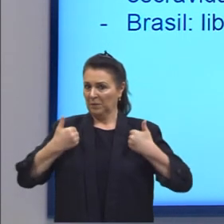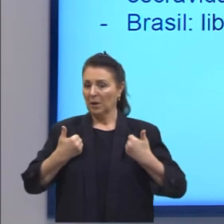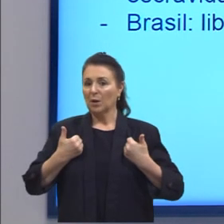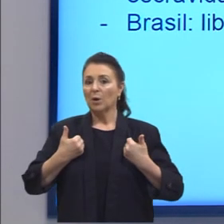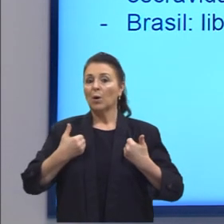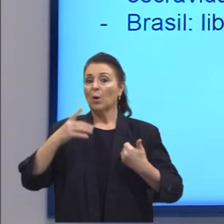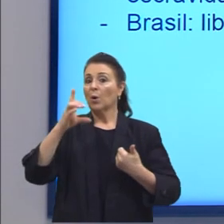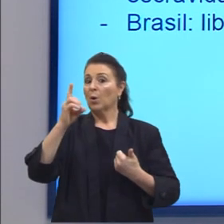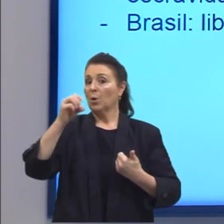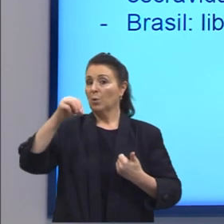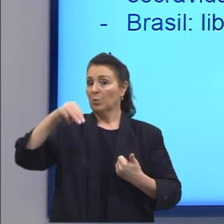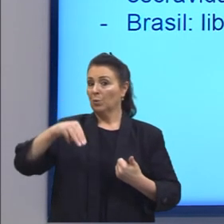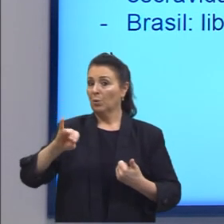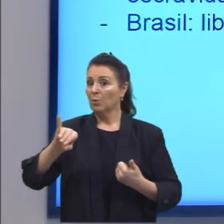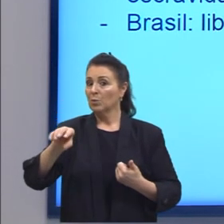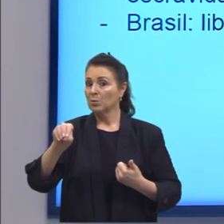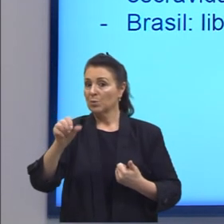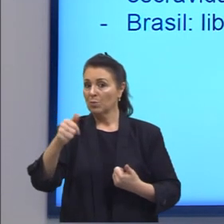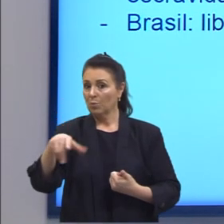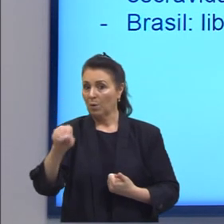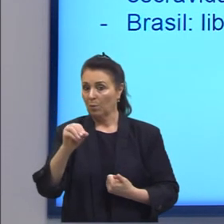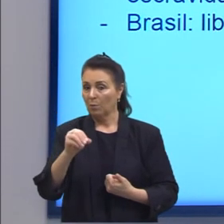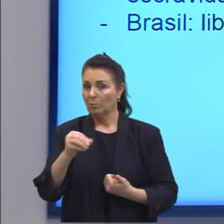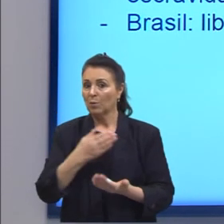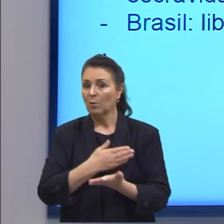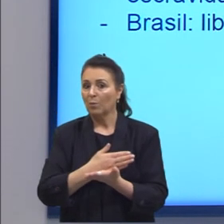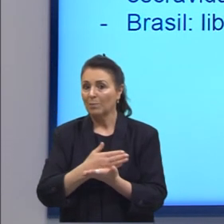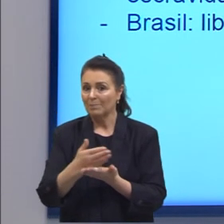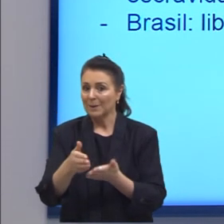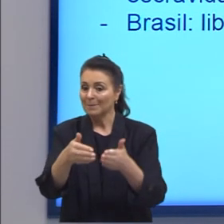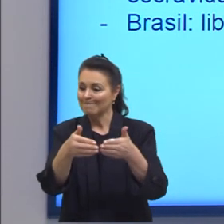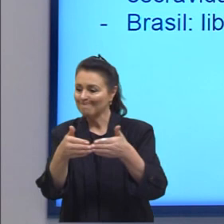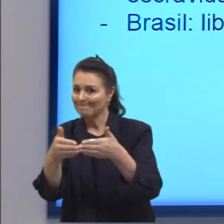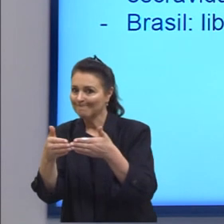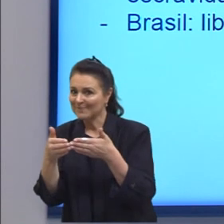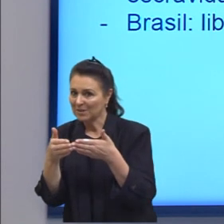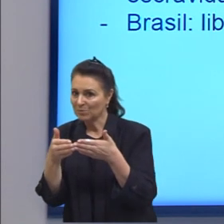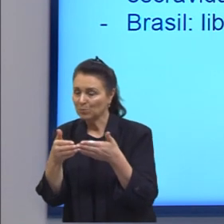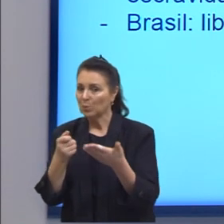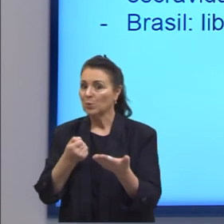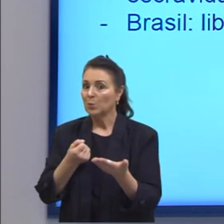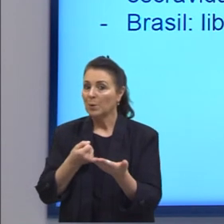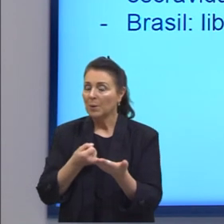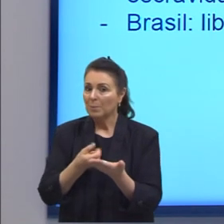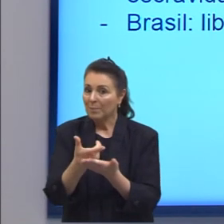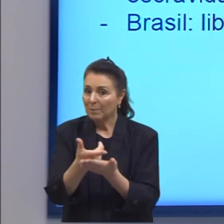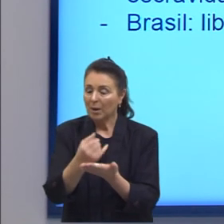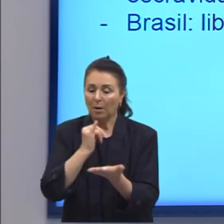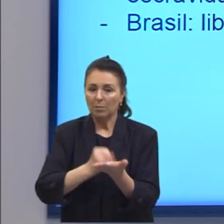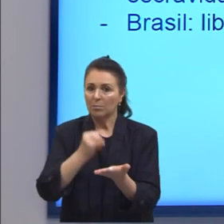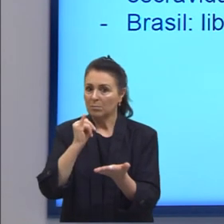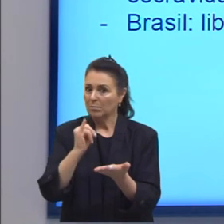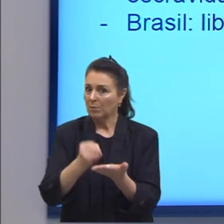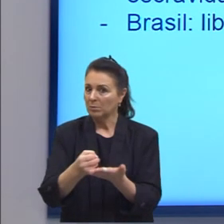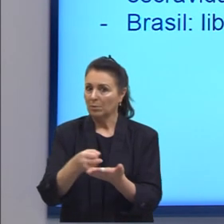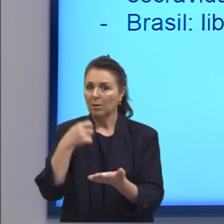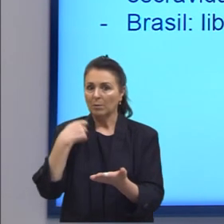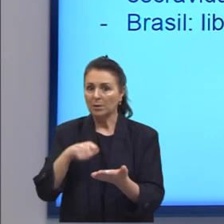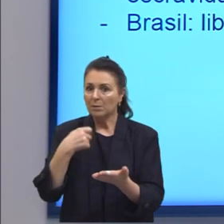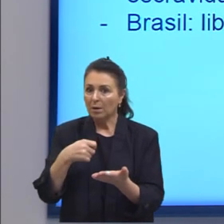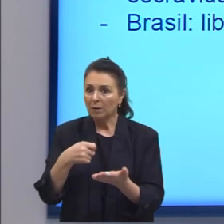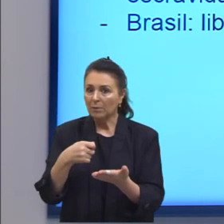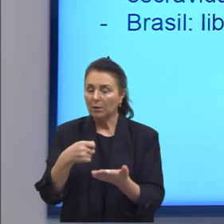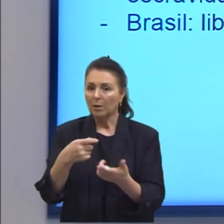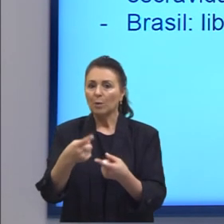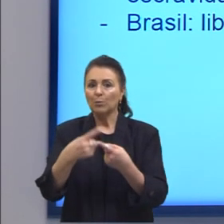começa a cobrar muitos impostos né E daí lá em Pernambuco eles começam a ter que pagar muita grana para sustentar a festa